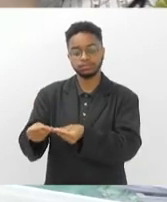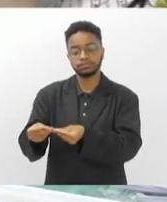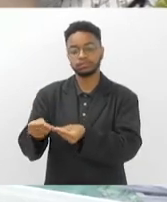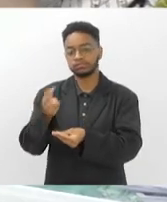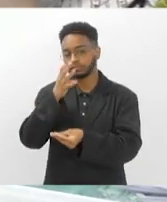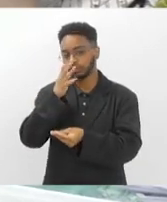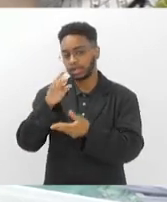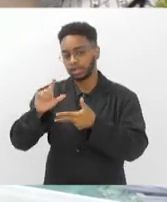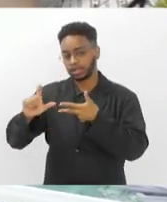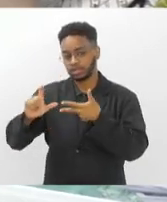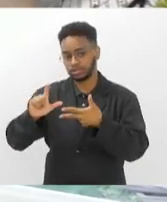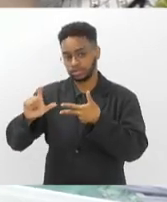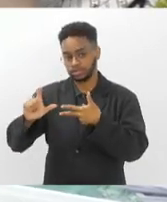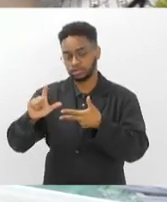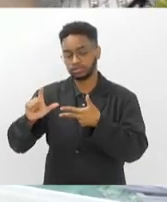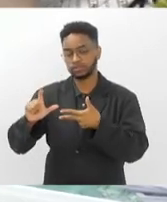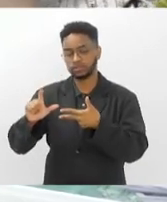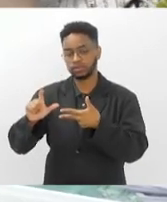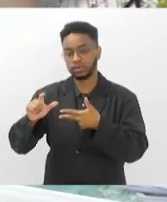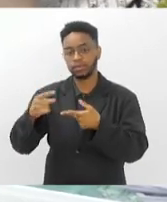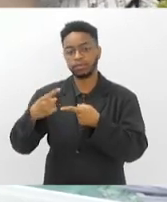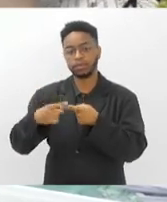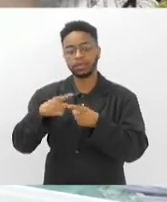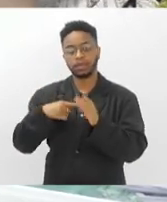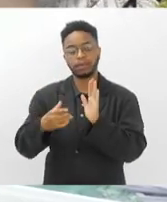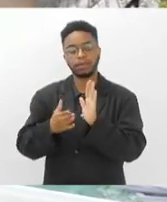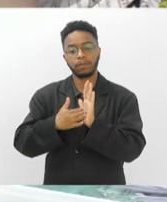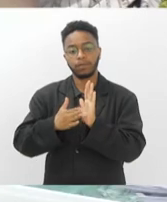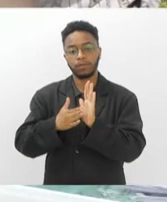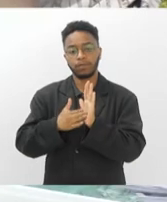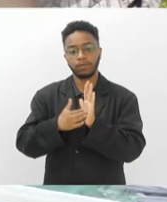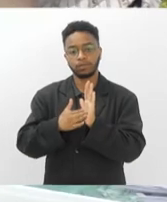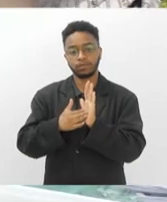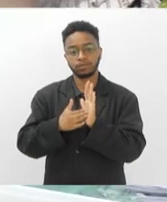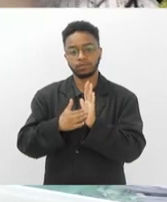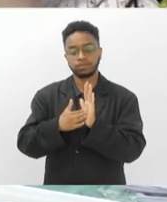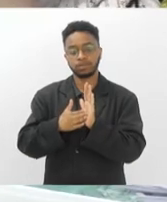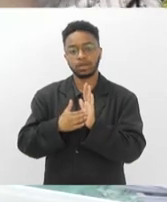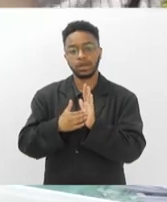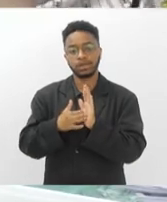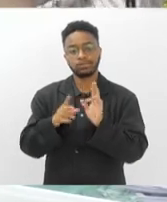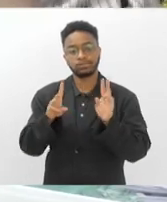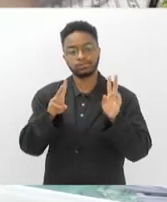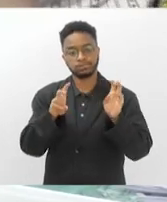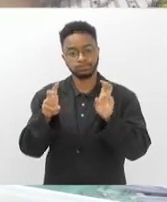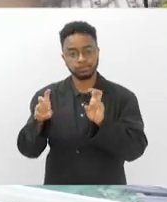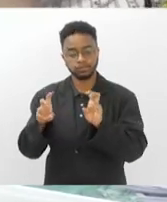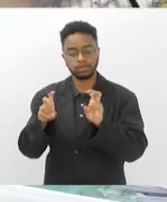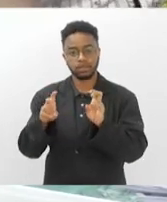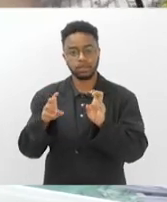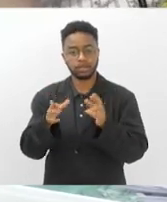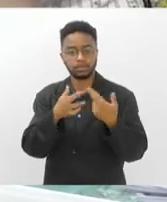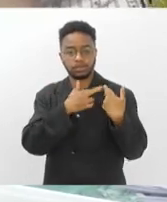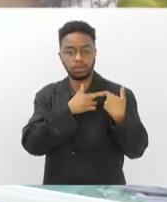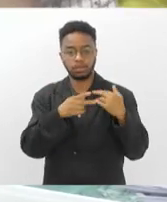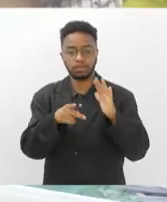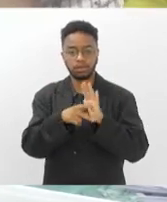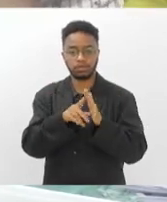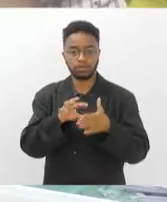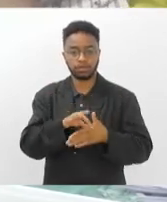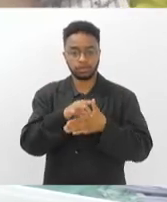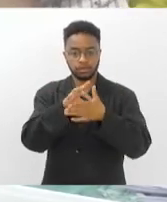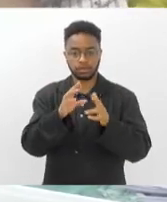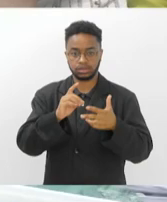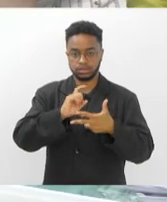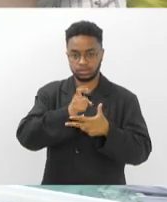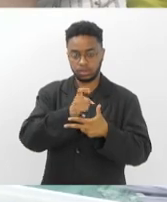Poder Legislativo com proposta da iniciativa reservada do chefe do Poder Executivo. É lógico que aqui nós